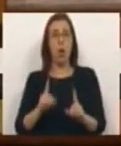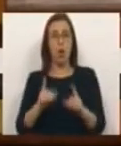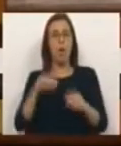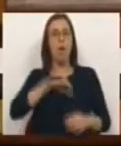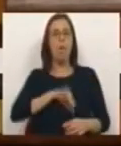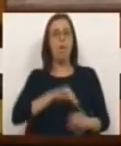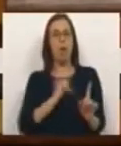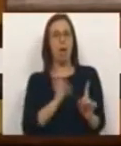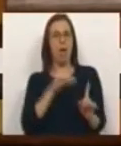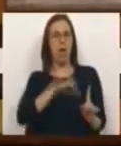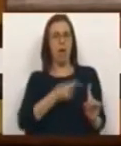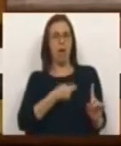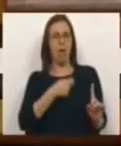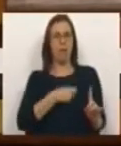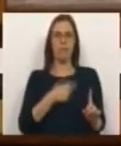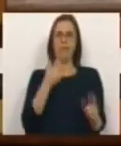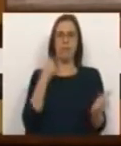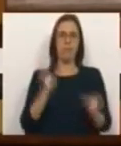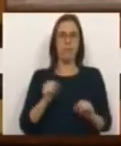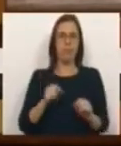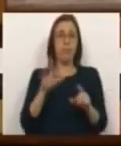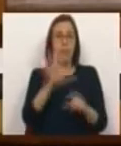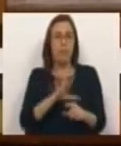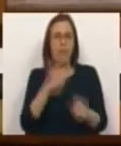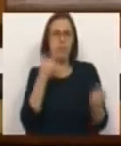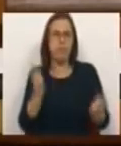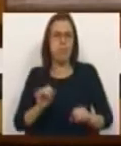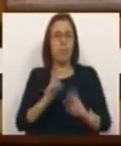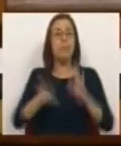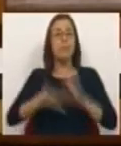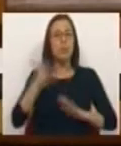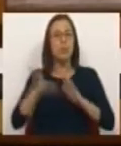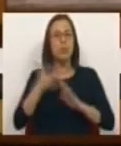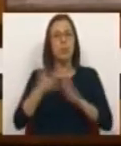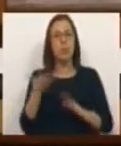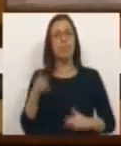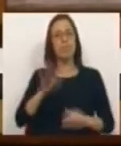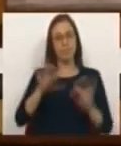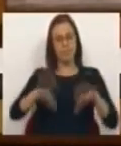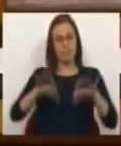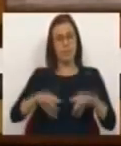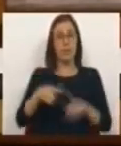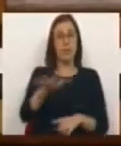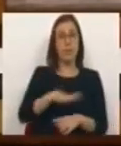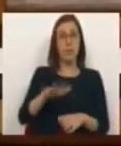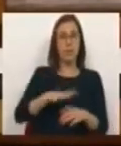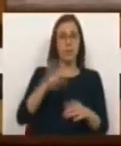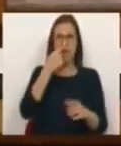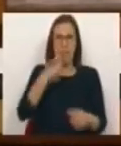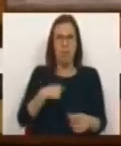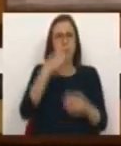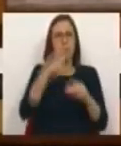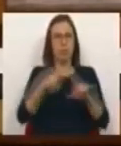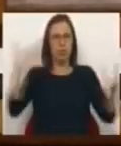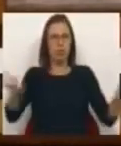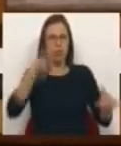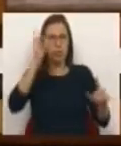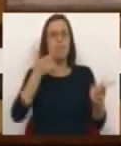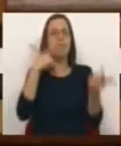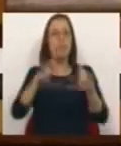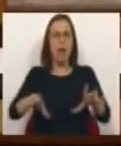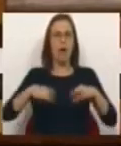de uma bolsa. Isto não pode ser assim. Se era urgente dar passos para acabar com esta situação errada e injusta,